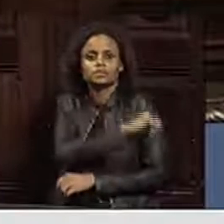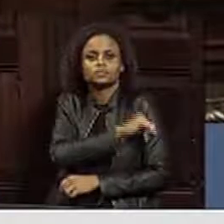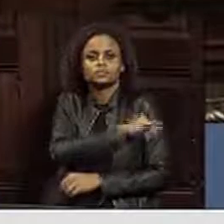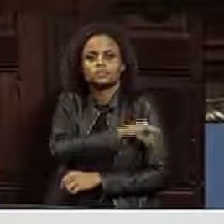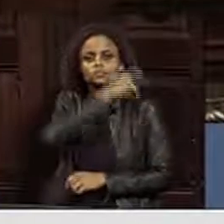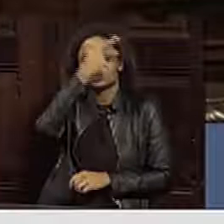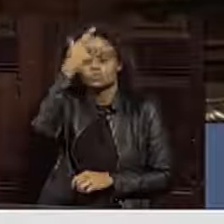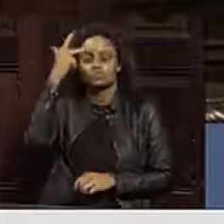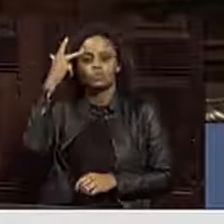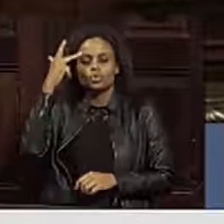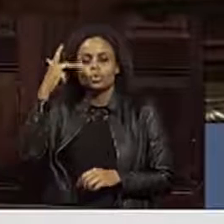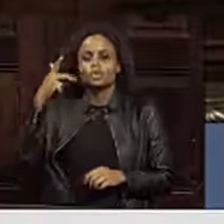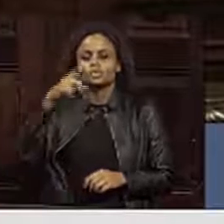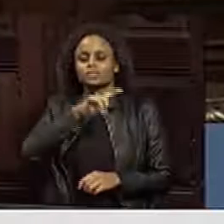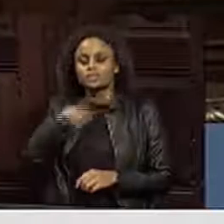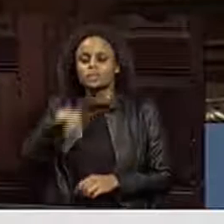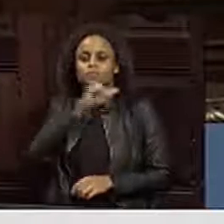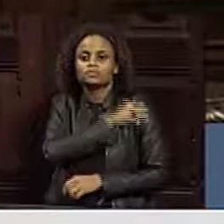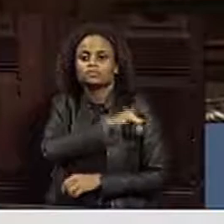muito para esquecer.